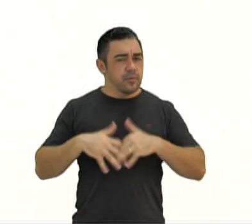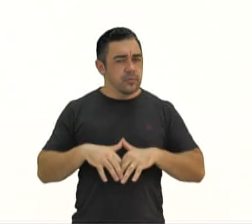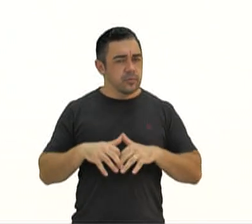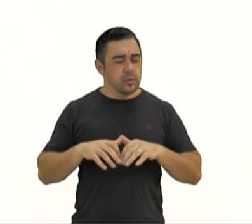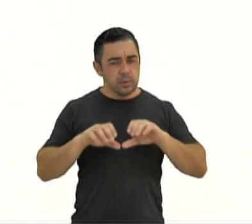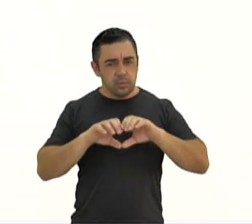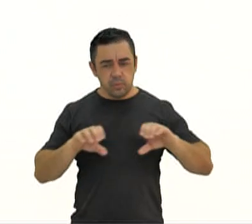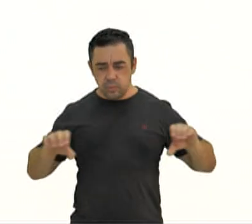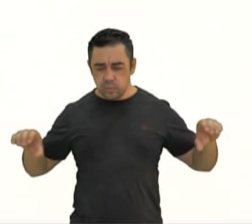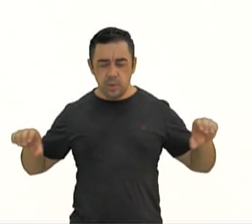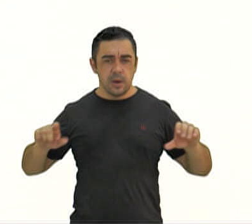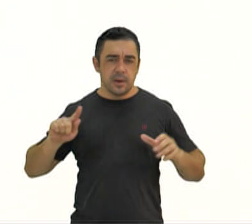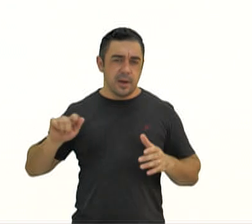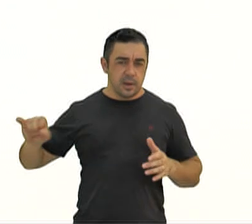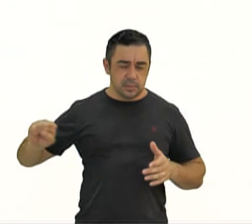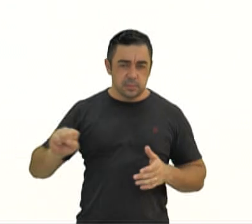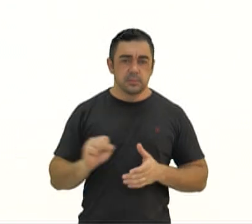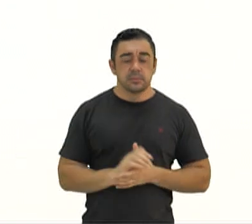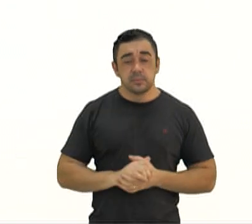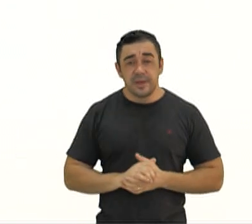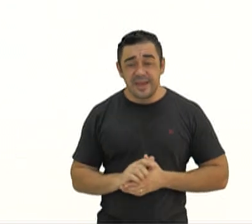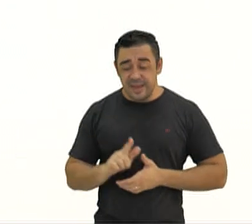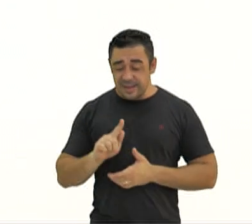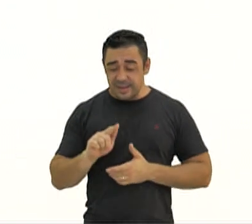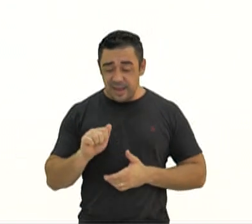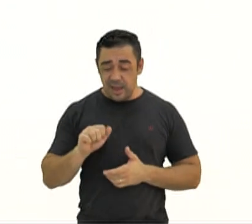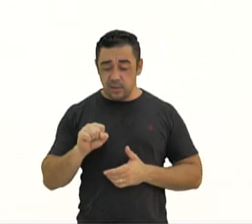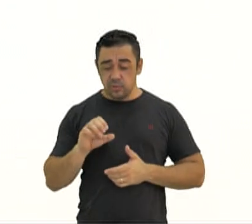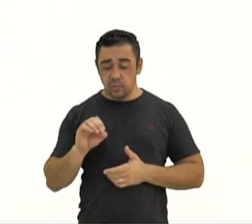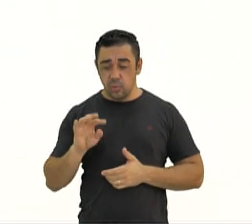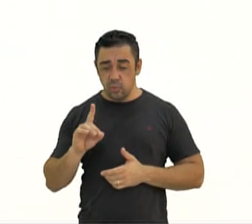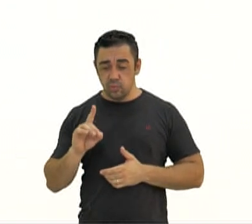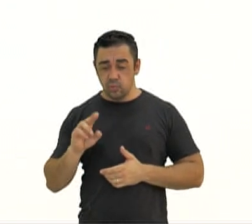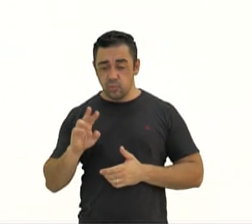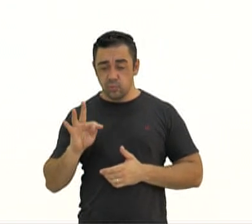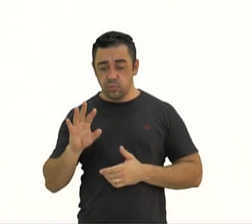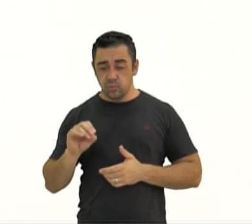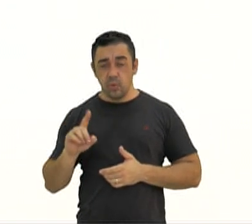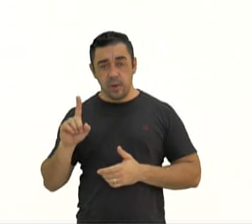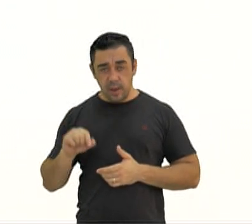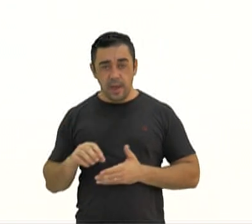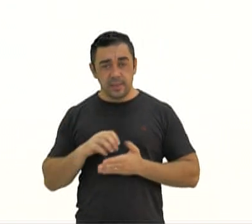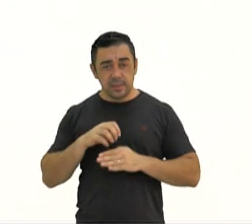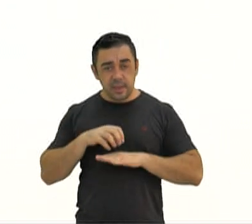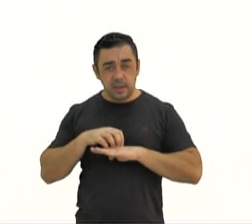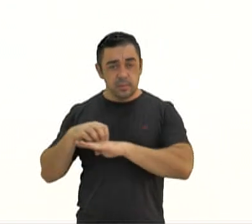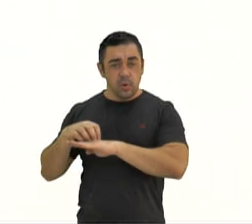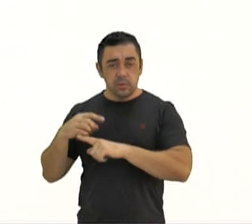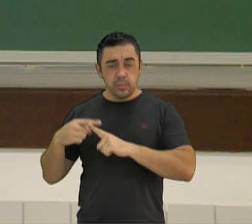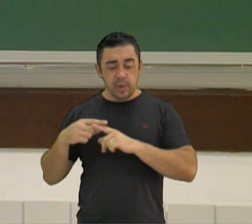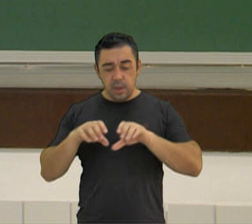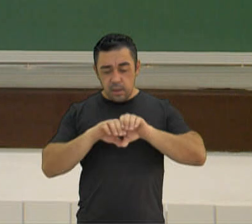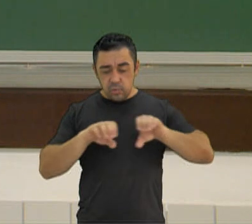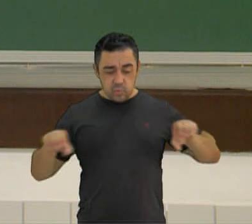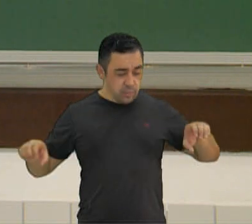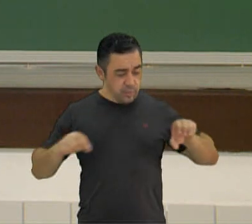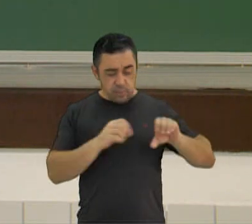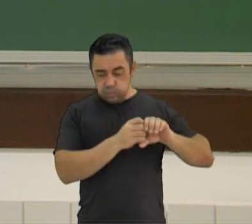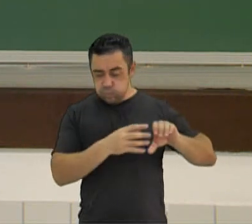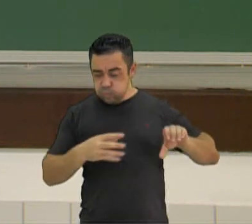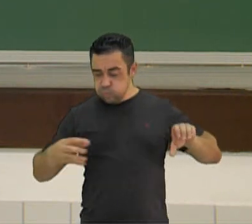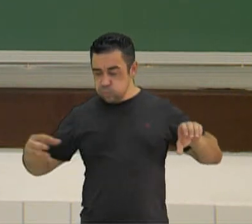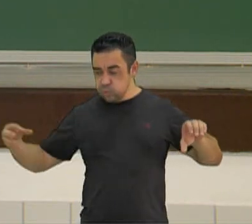já falamos em outro momento que gasodutos também são um sistema de transporte, porque transportam gás sem